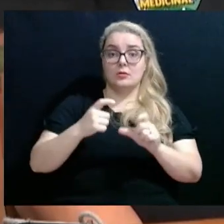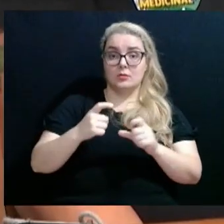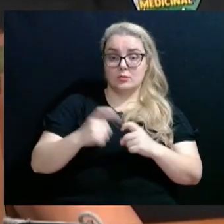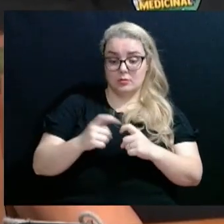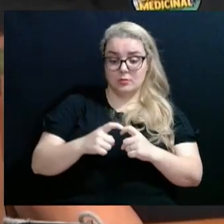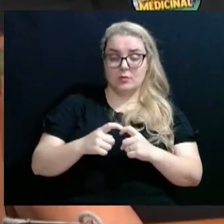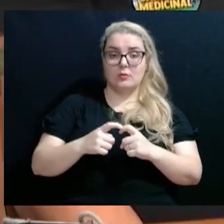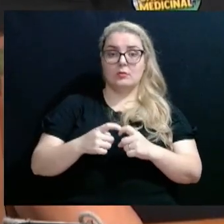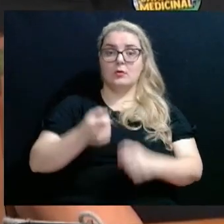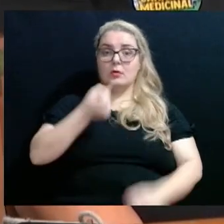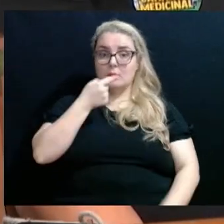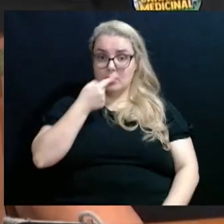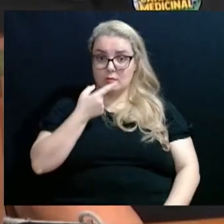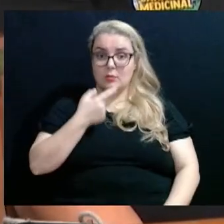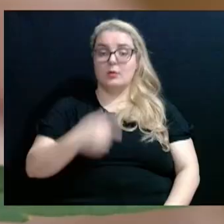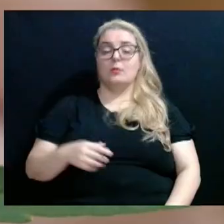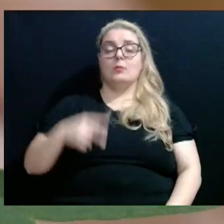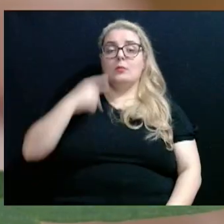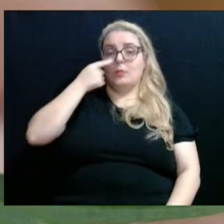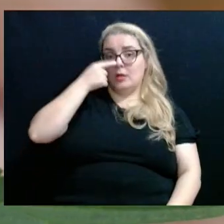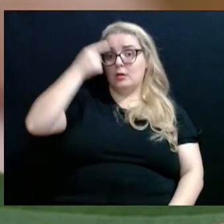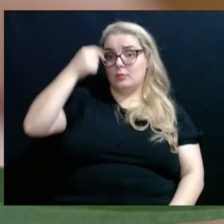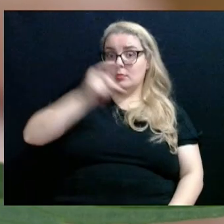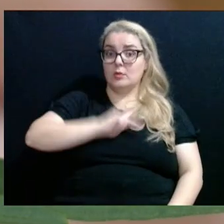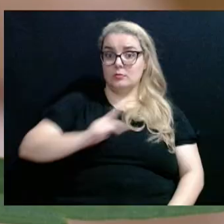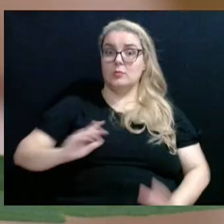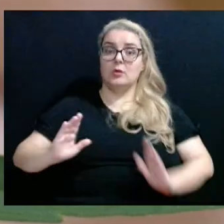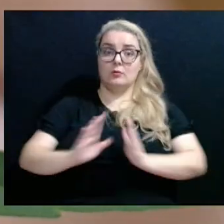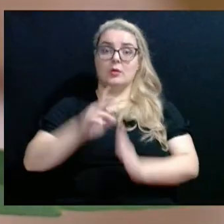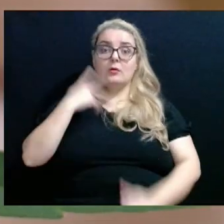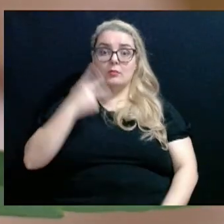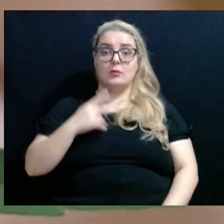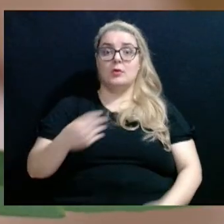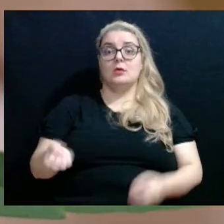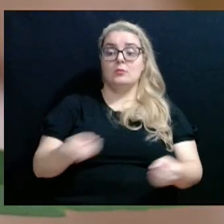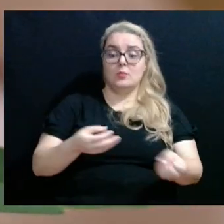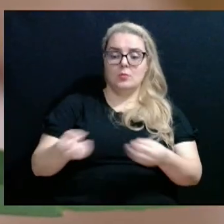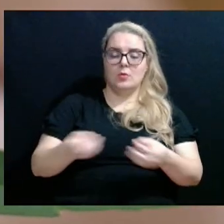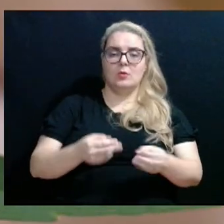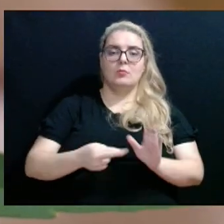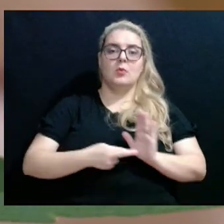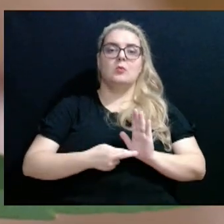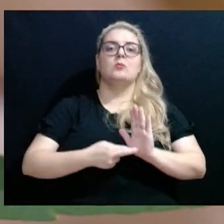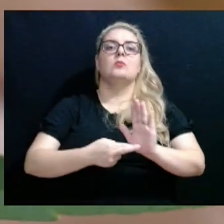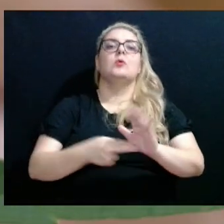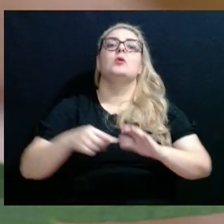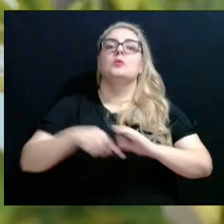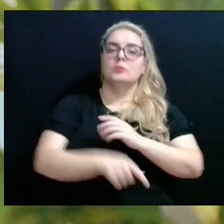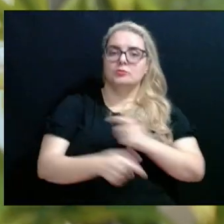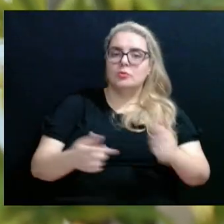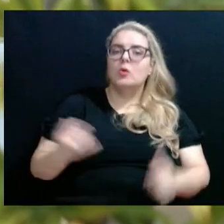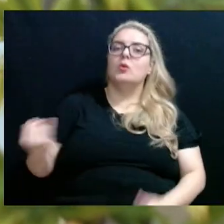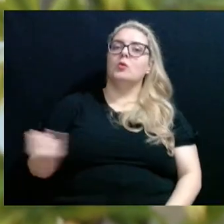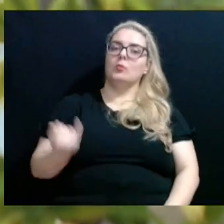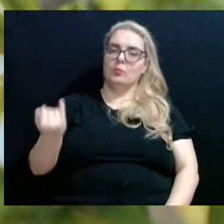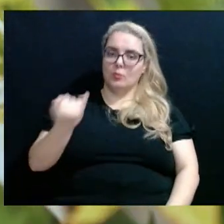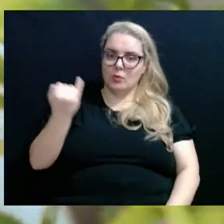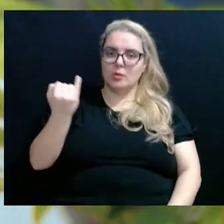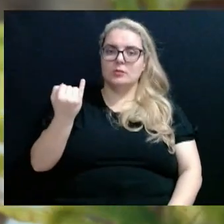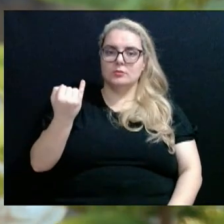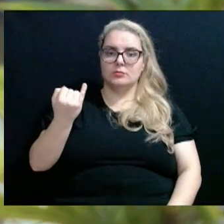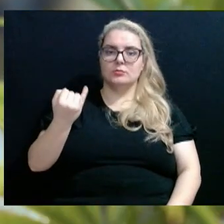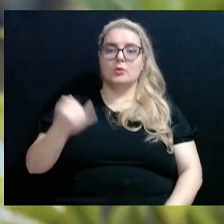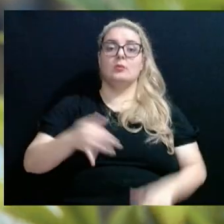Miguel, presidente da Frente Parlamentar, as atualizações representam um avanço importante para pacientes